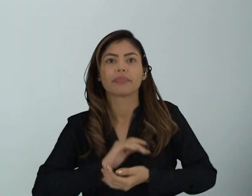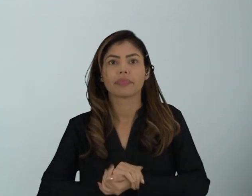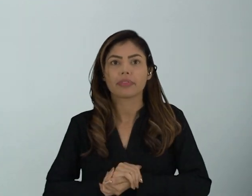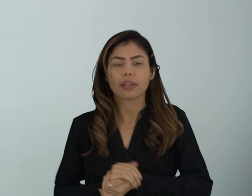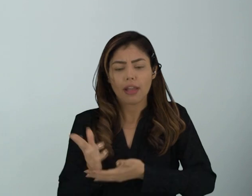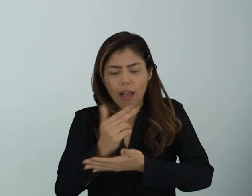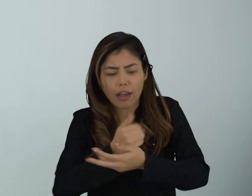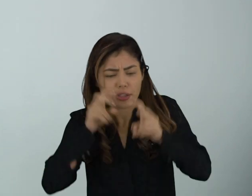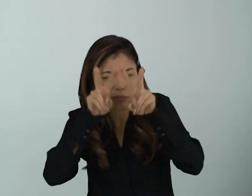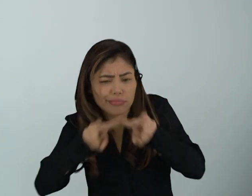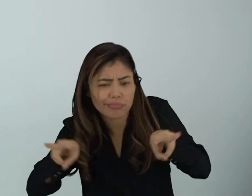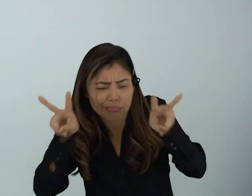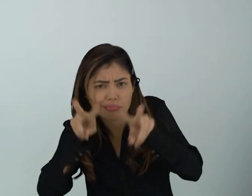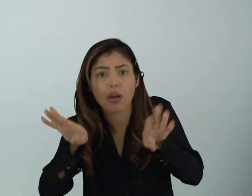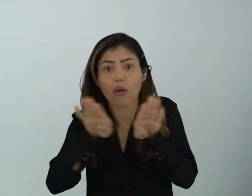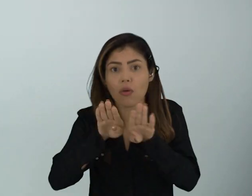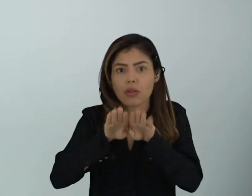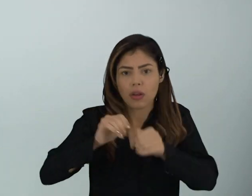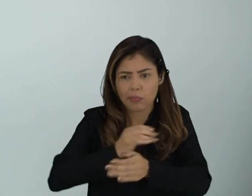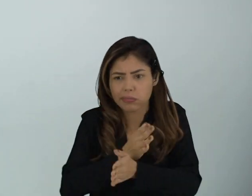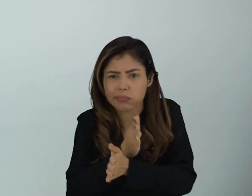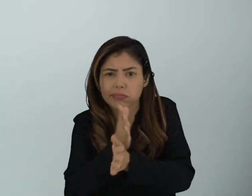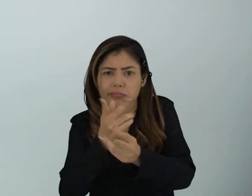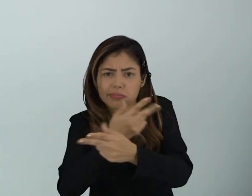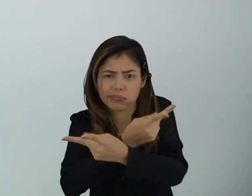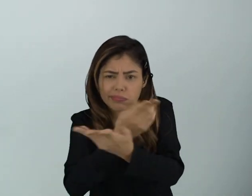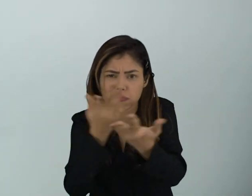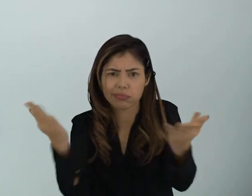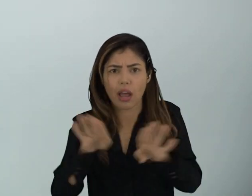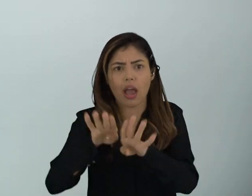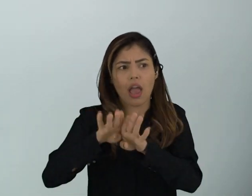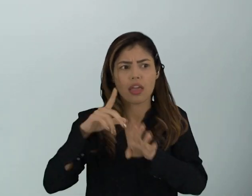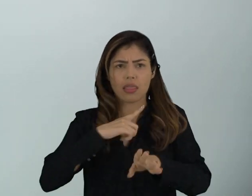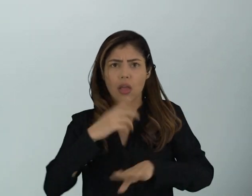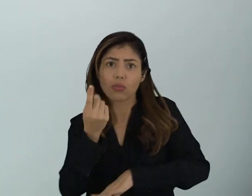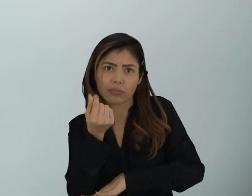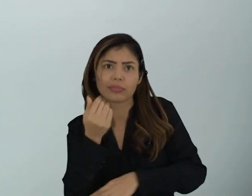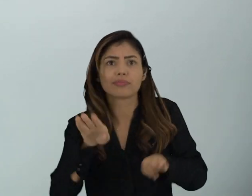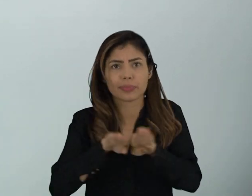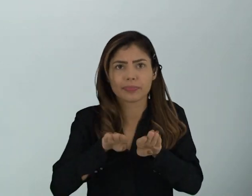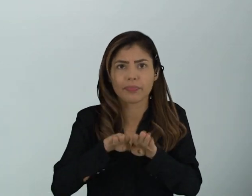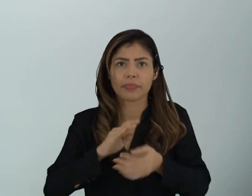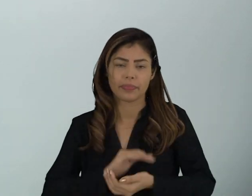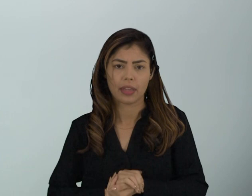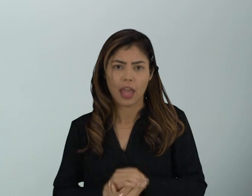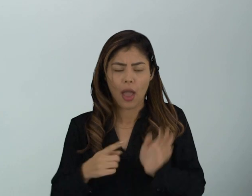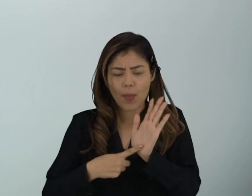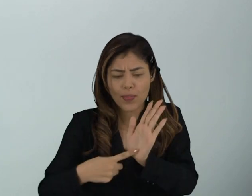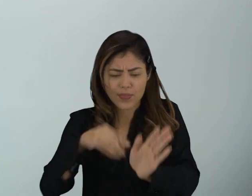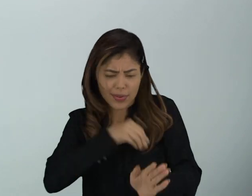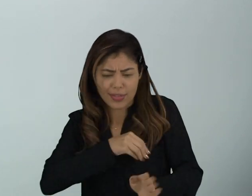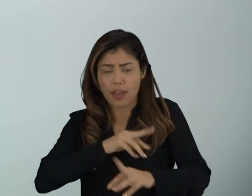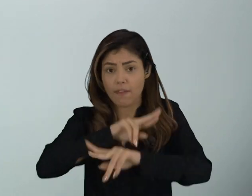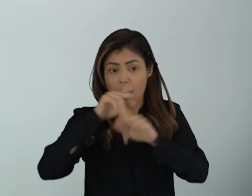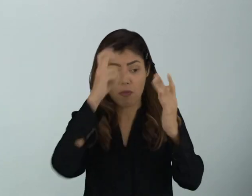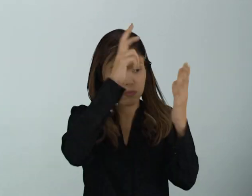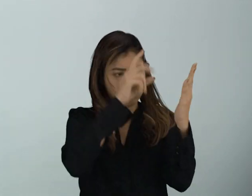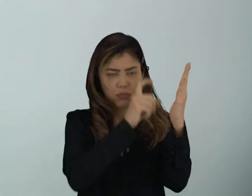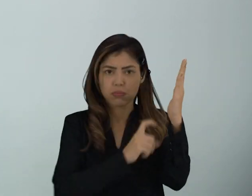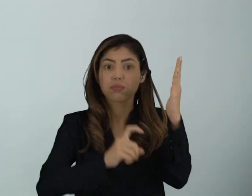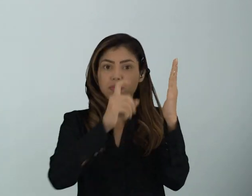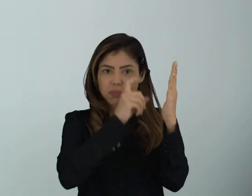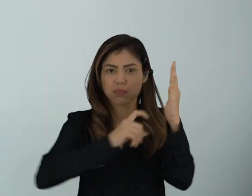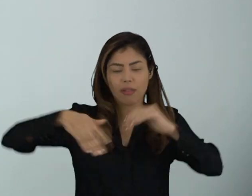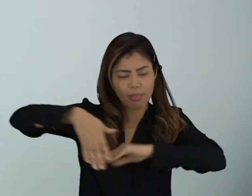artes visuais encontram hoje um campo muito vasto e muito lucrativo. Ele está presente nos grafites nas